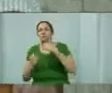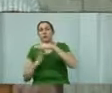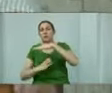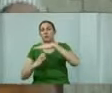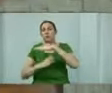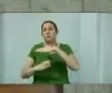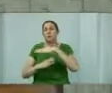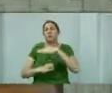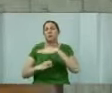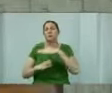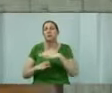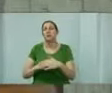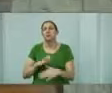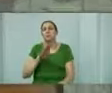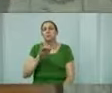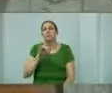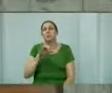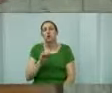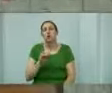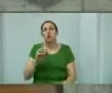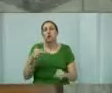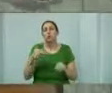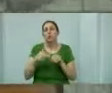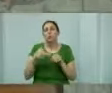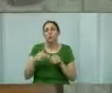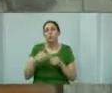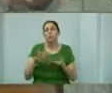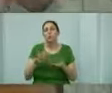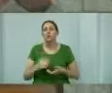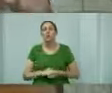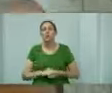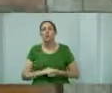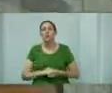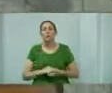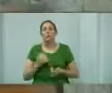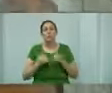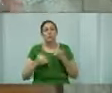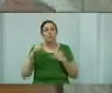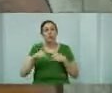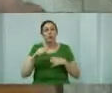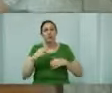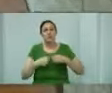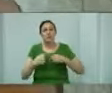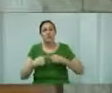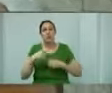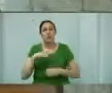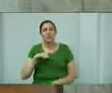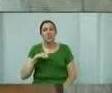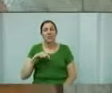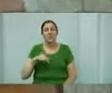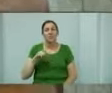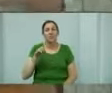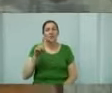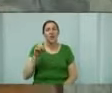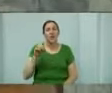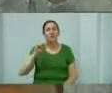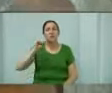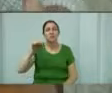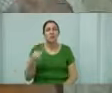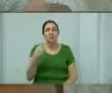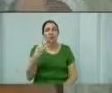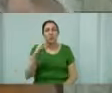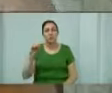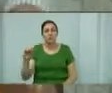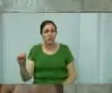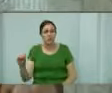né? Mas nós temos empresas, imagina uma cidade que tem 10.400 empresas, micro, pequenas, médias e grandes, e mais